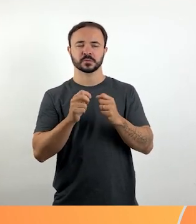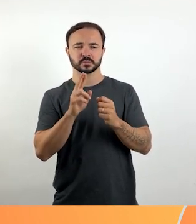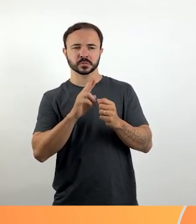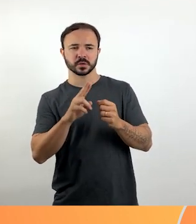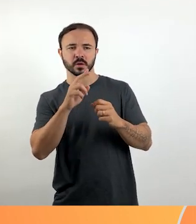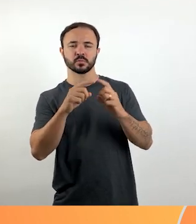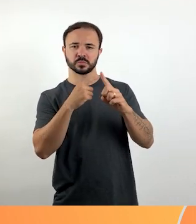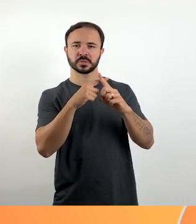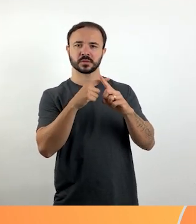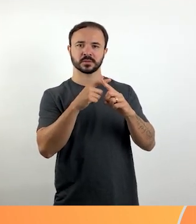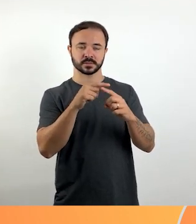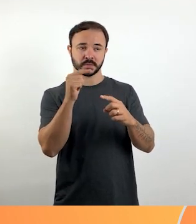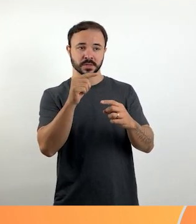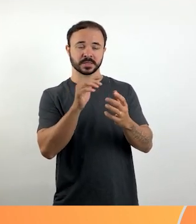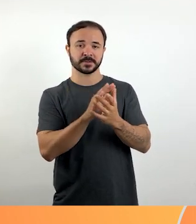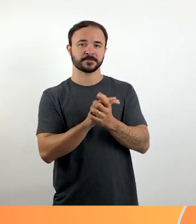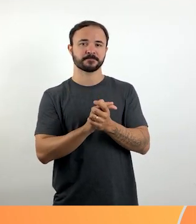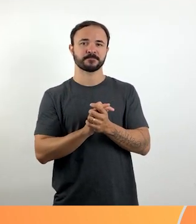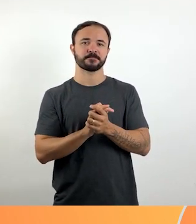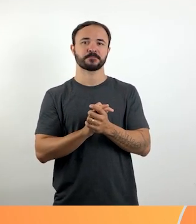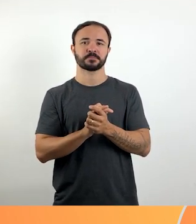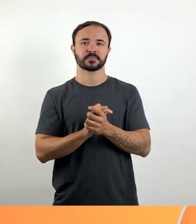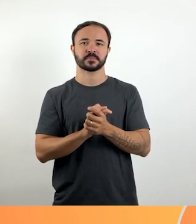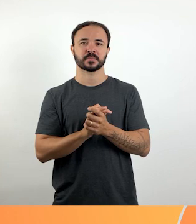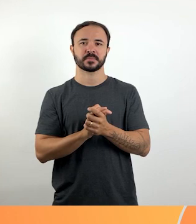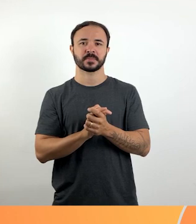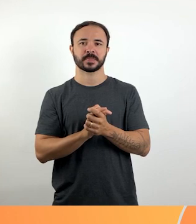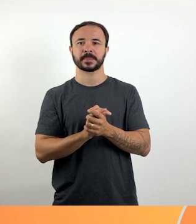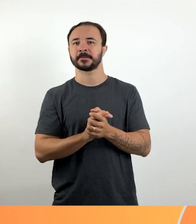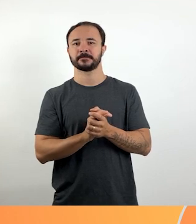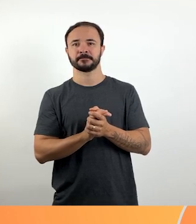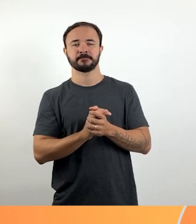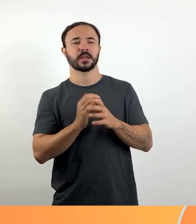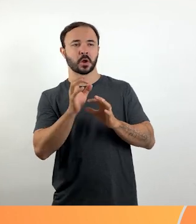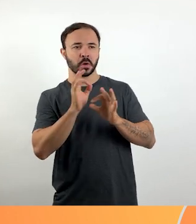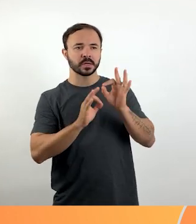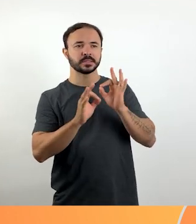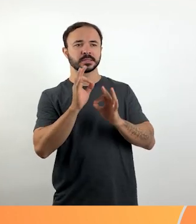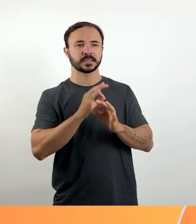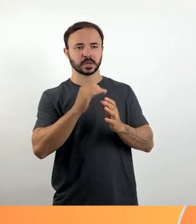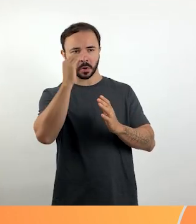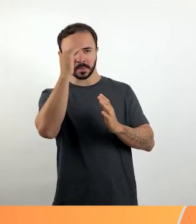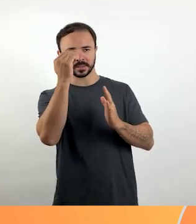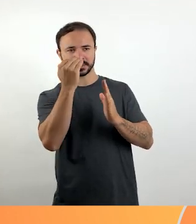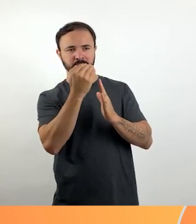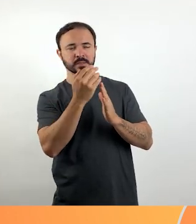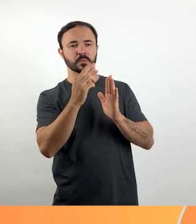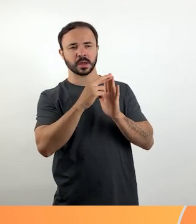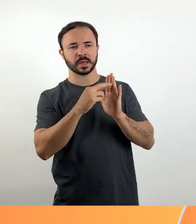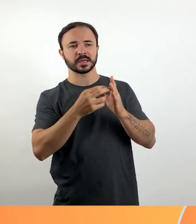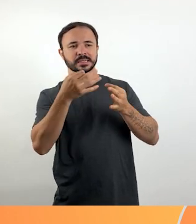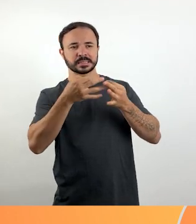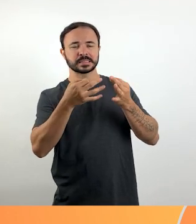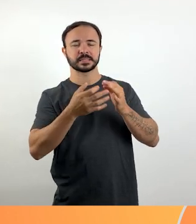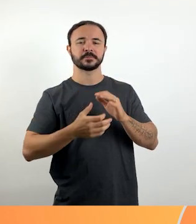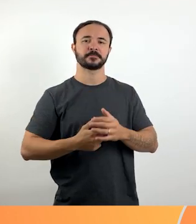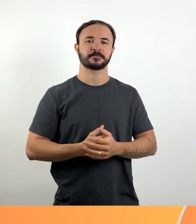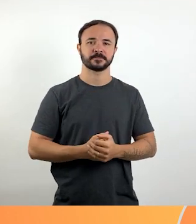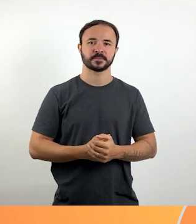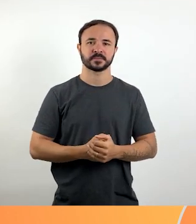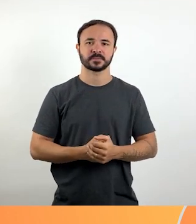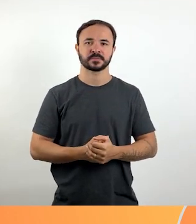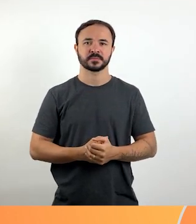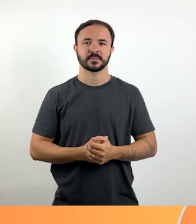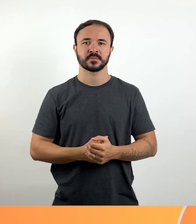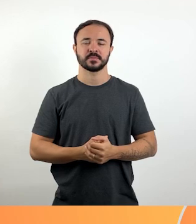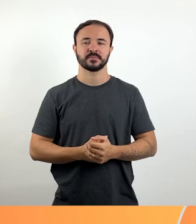tá? Usar a regra das potências de mesma base, a gente conserva a base, soma os expoentes. 5 mais